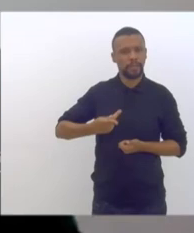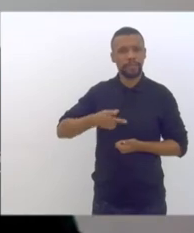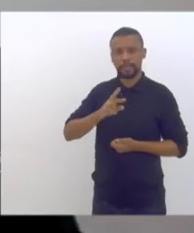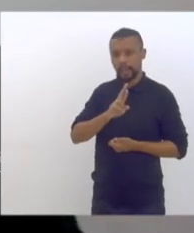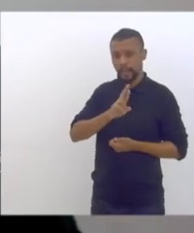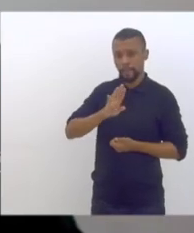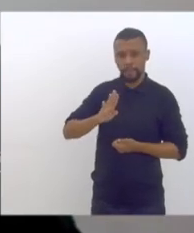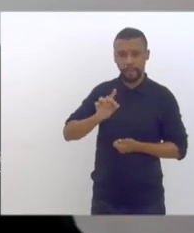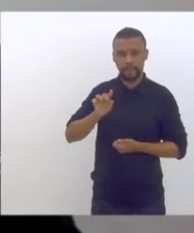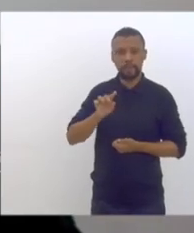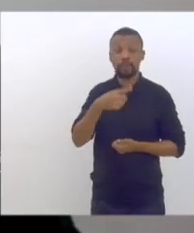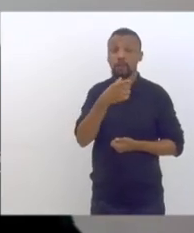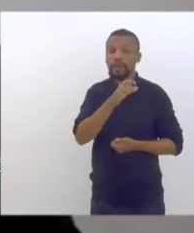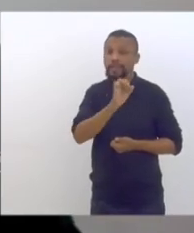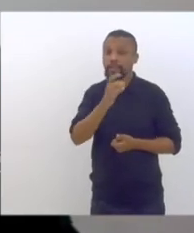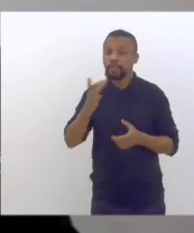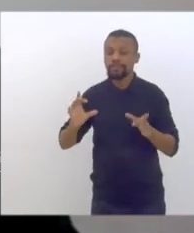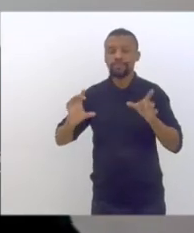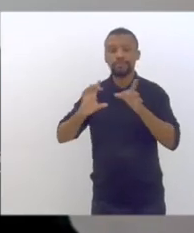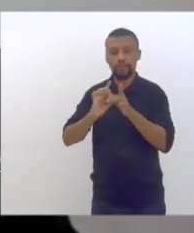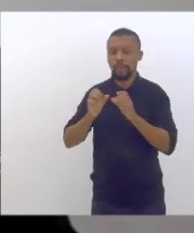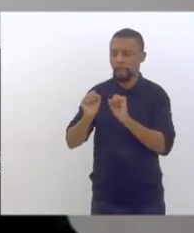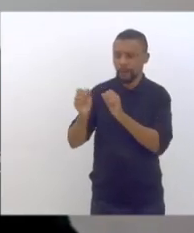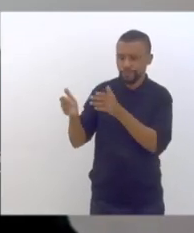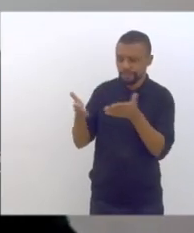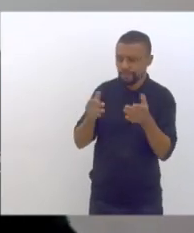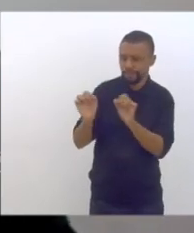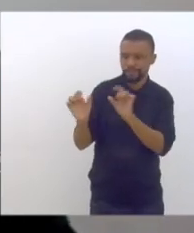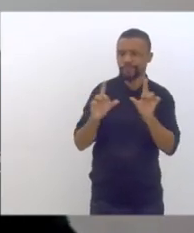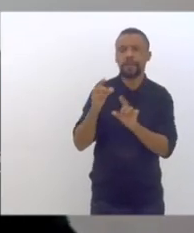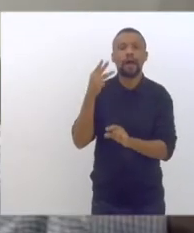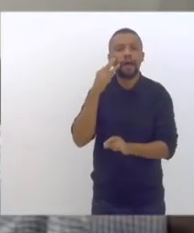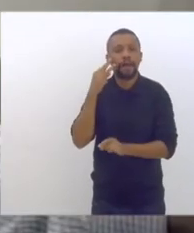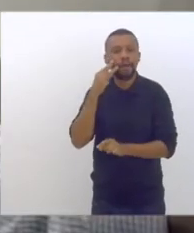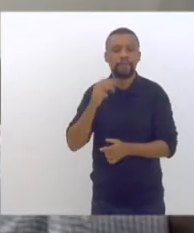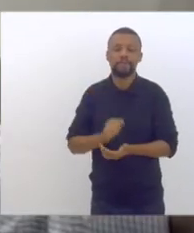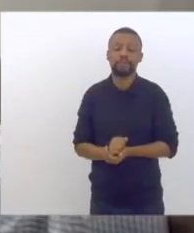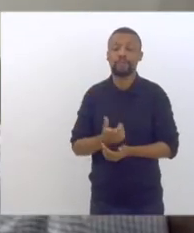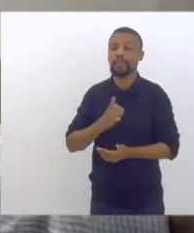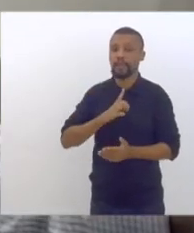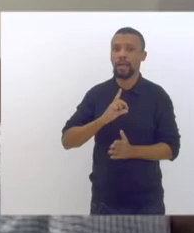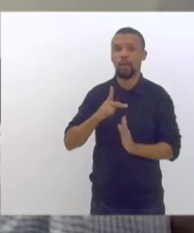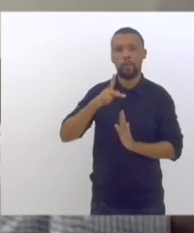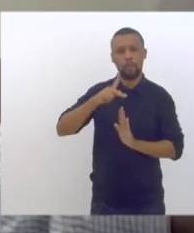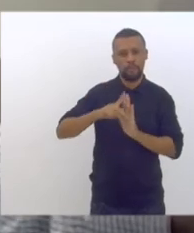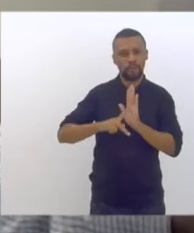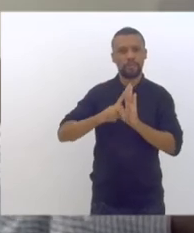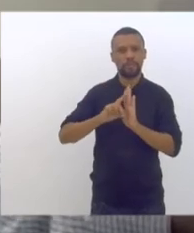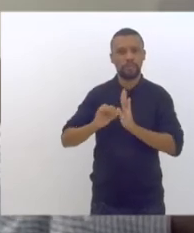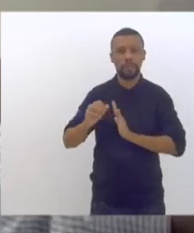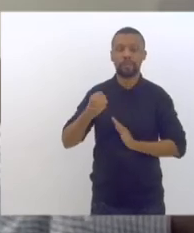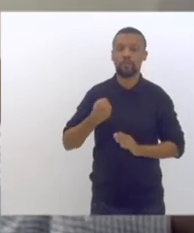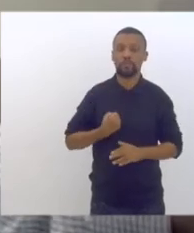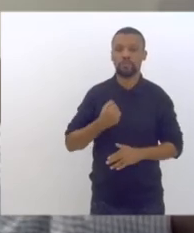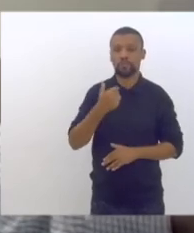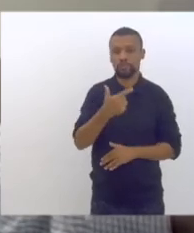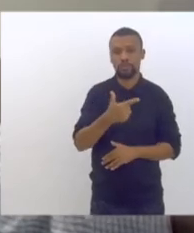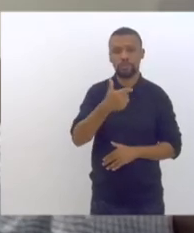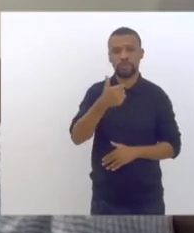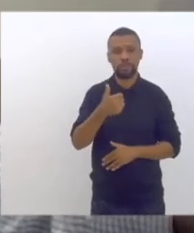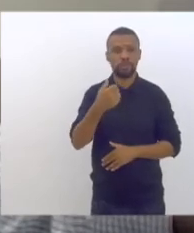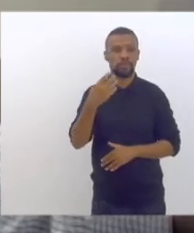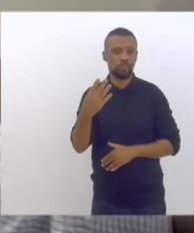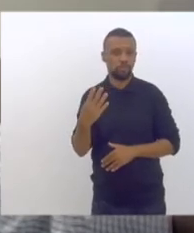é mas aí nesse caso só se a gente anexar né vai Valdete pois não vamos abrir Eu tenho um projeto de lei que é o